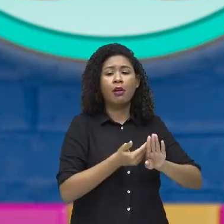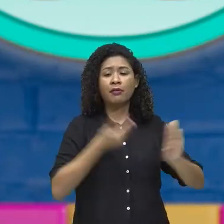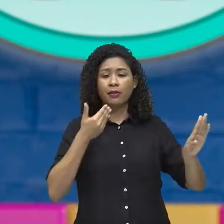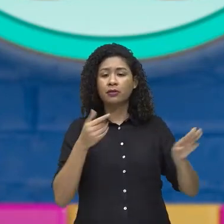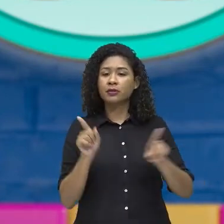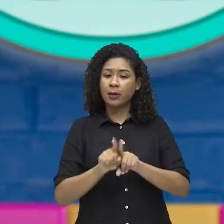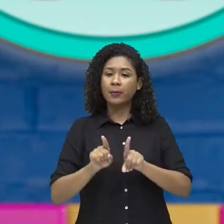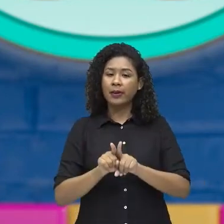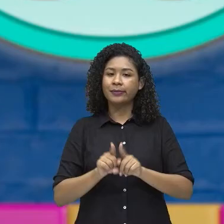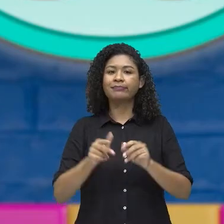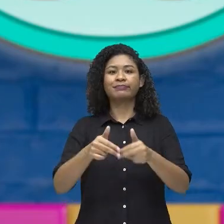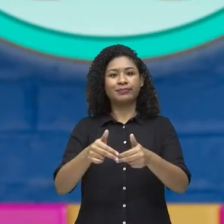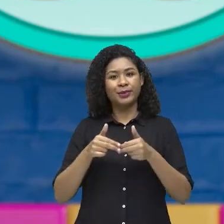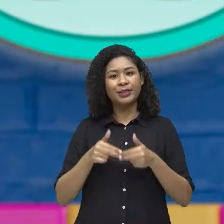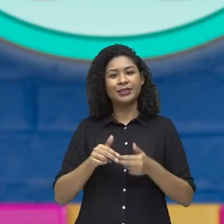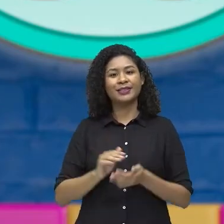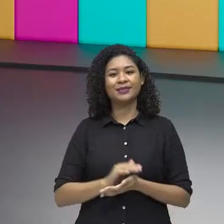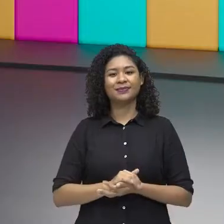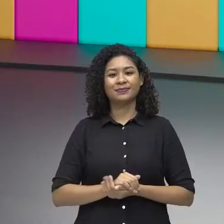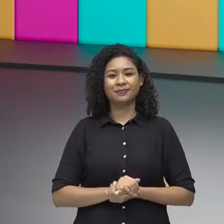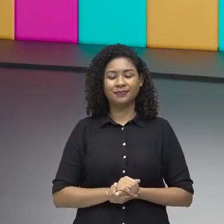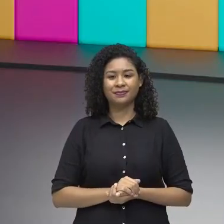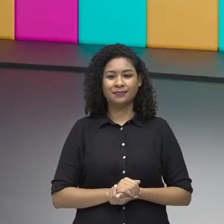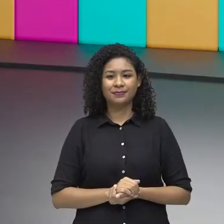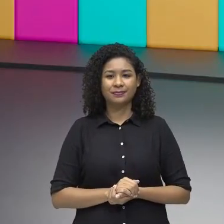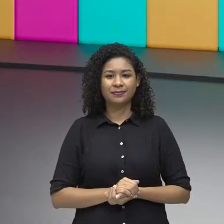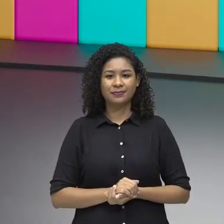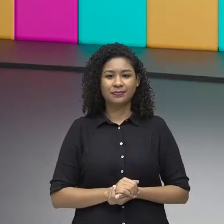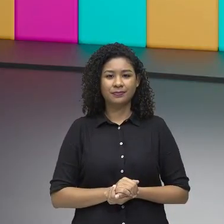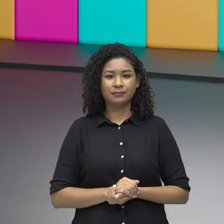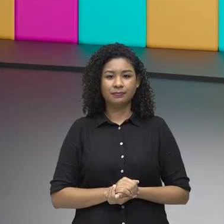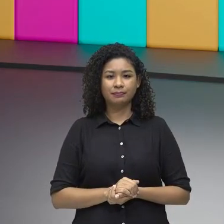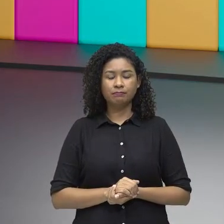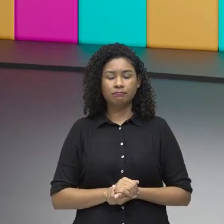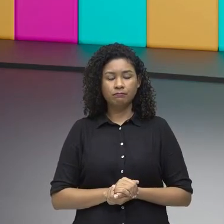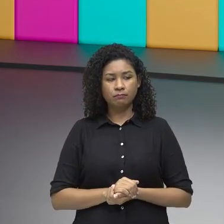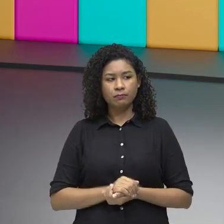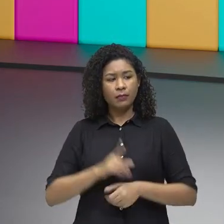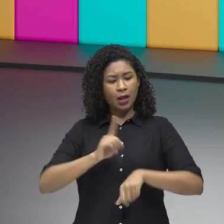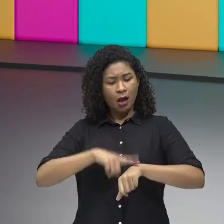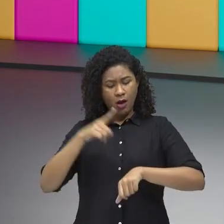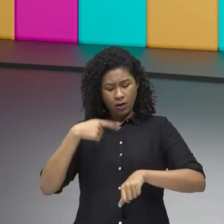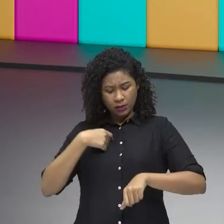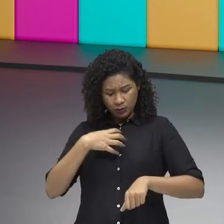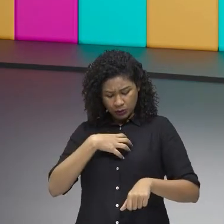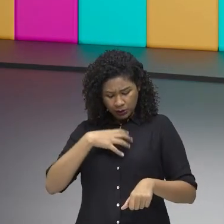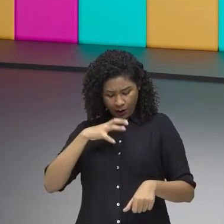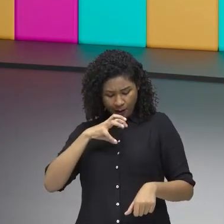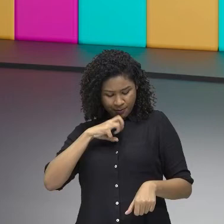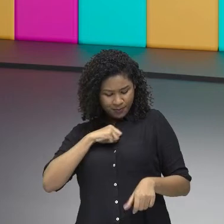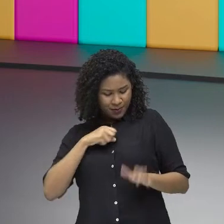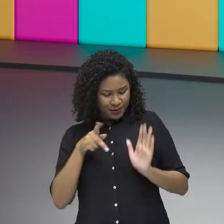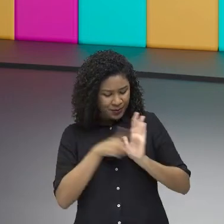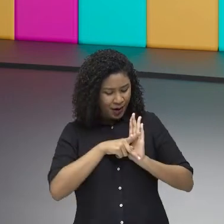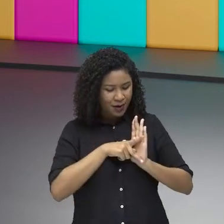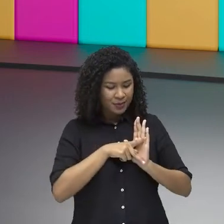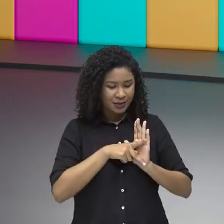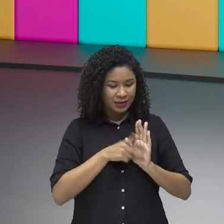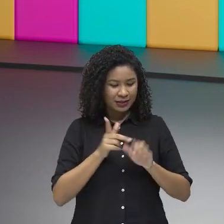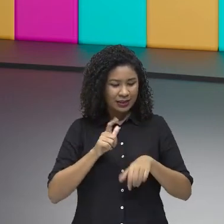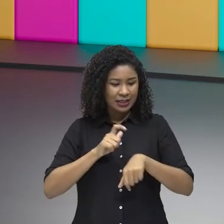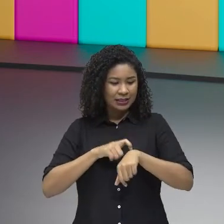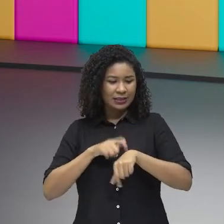esse verso principalmente fala. Quando me amei de verdade, deixei de temer o meu tempo